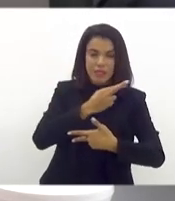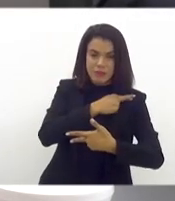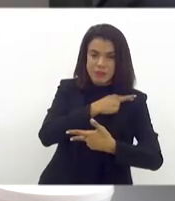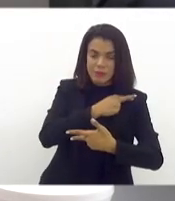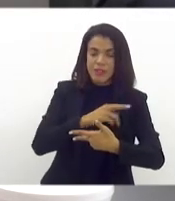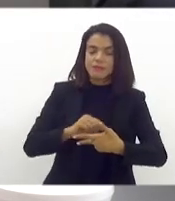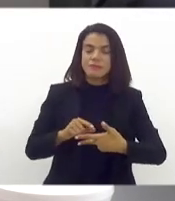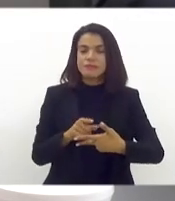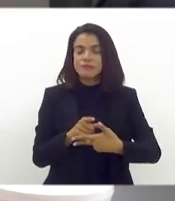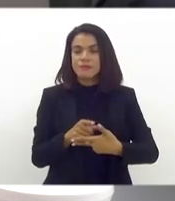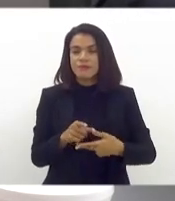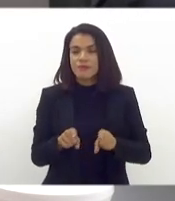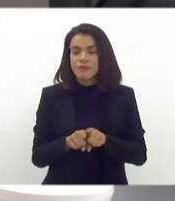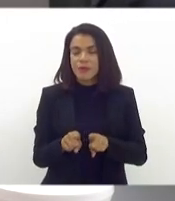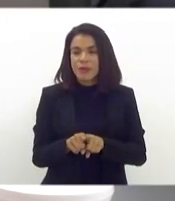E,